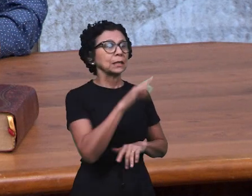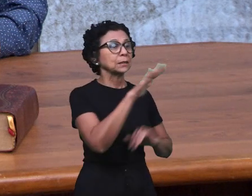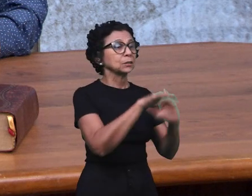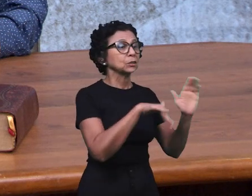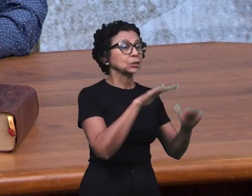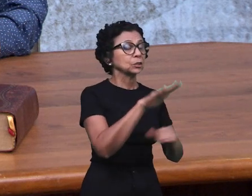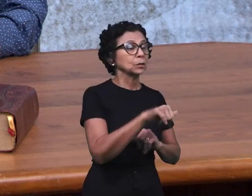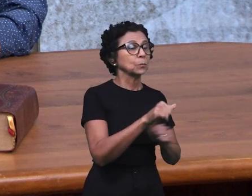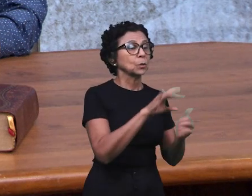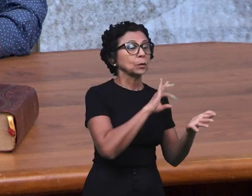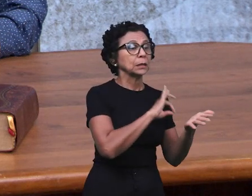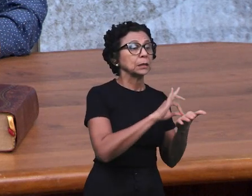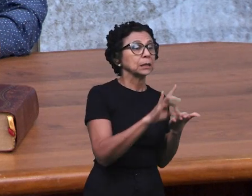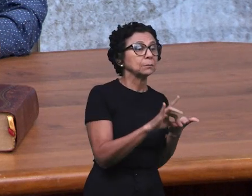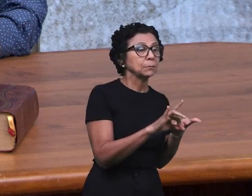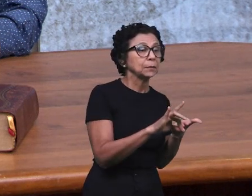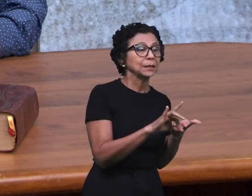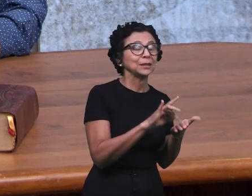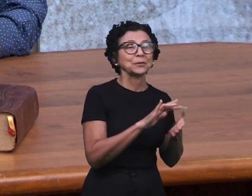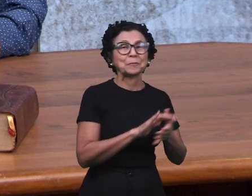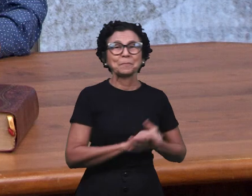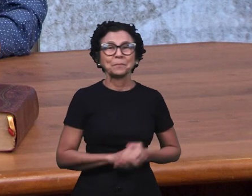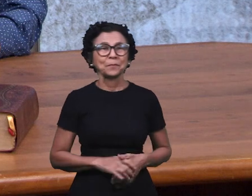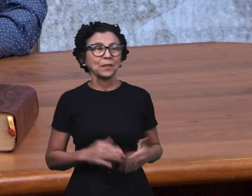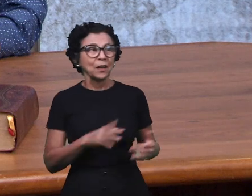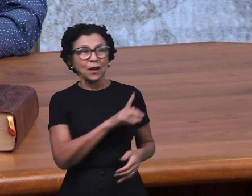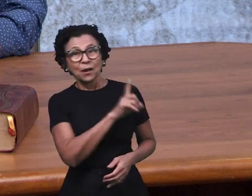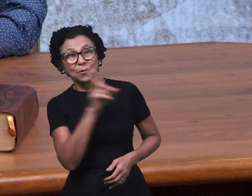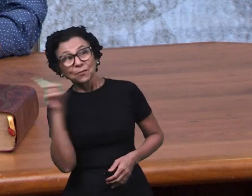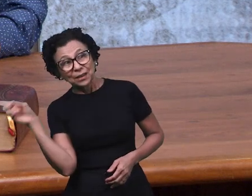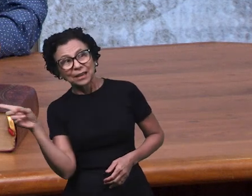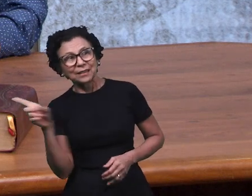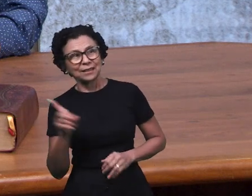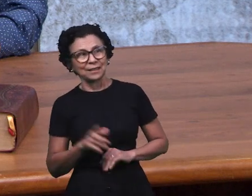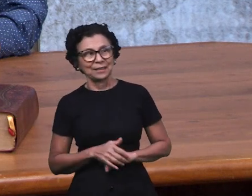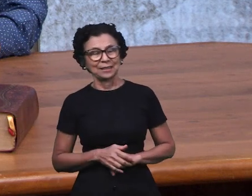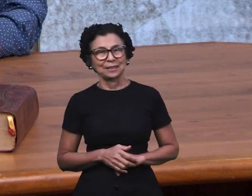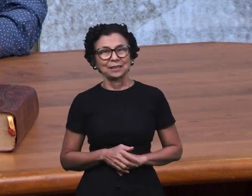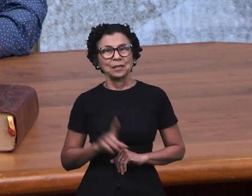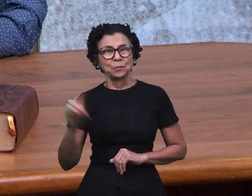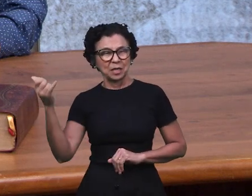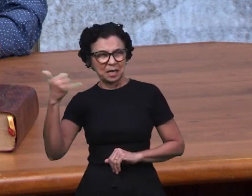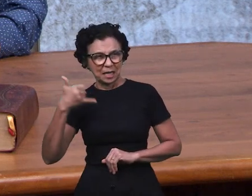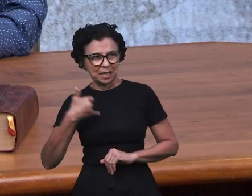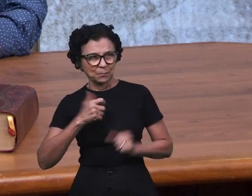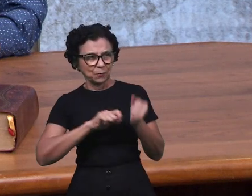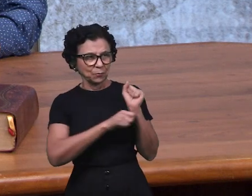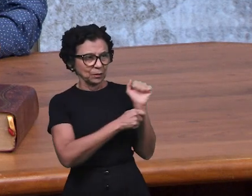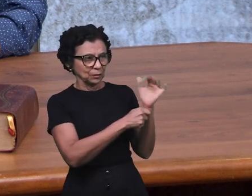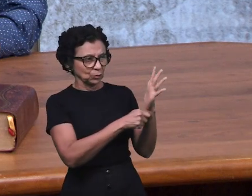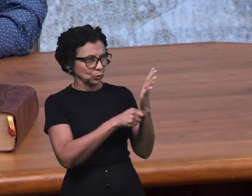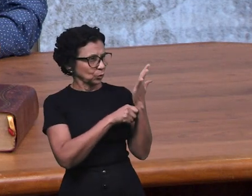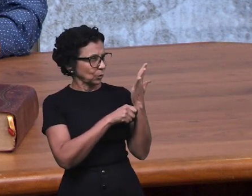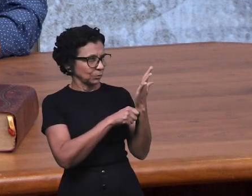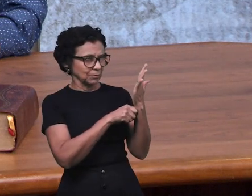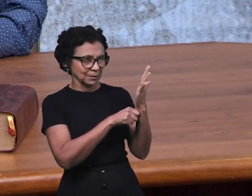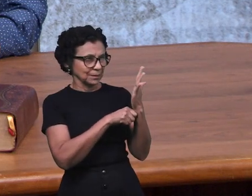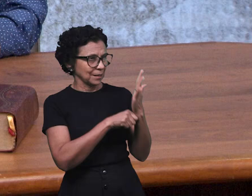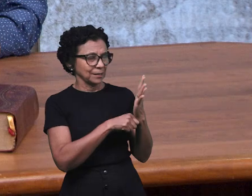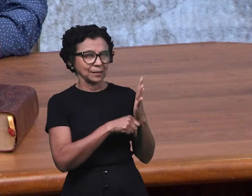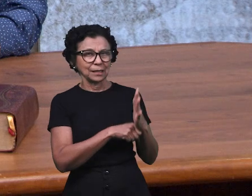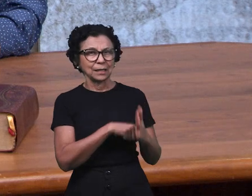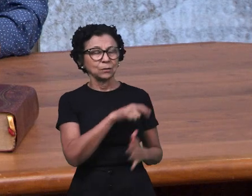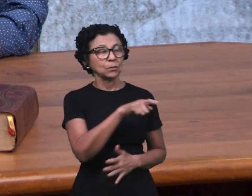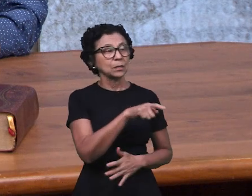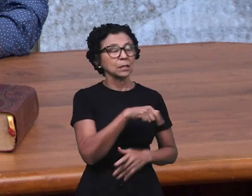filisteus, dizendo: Subi esta vez, porque agora me descobriu ele todo o seu coração. E os